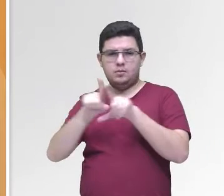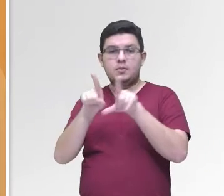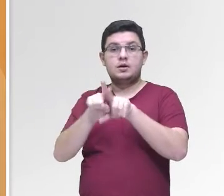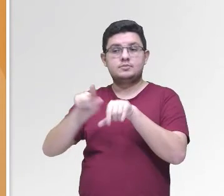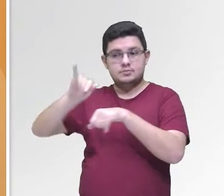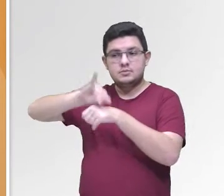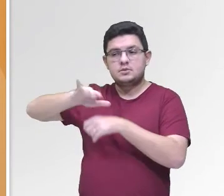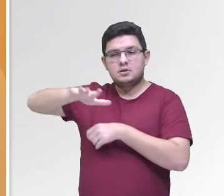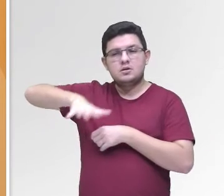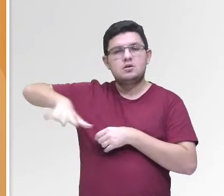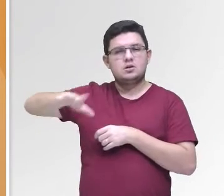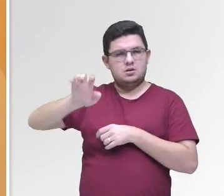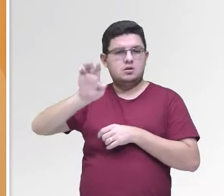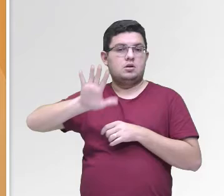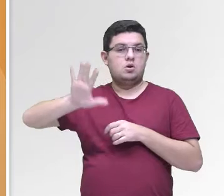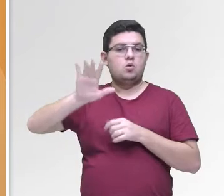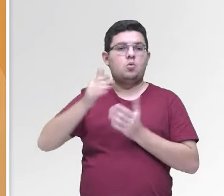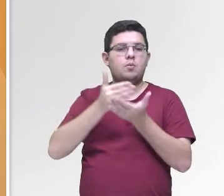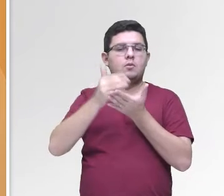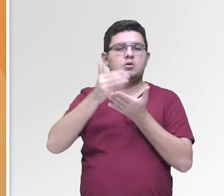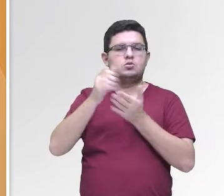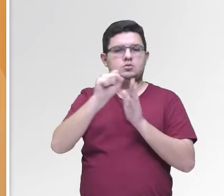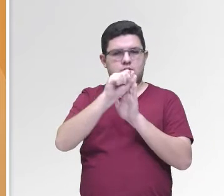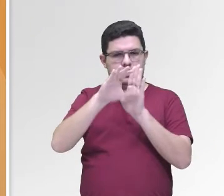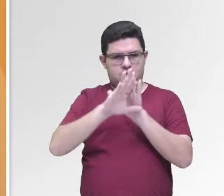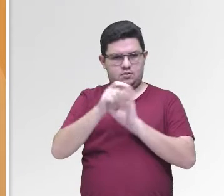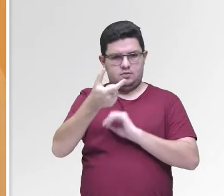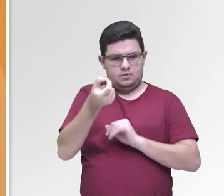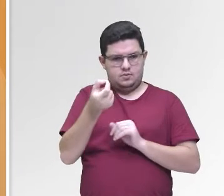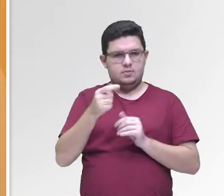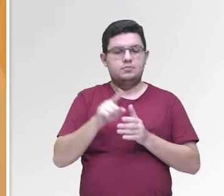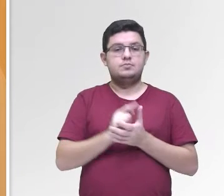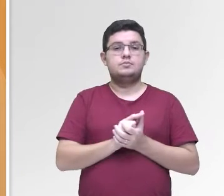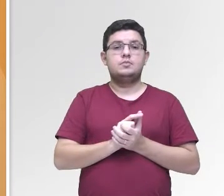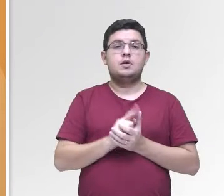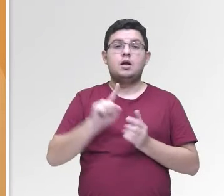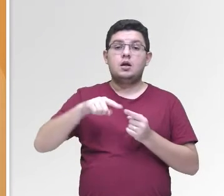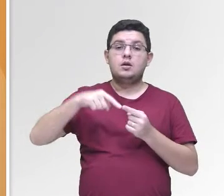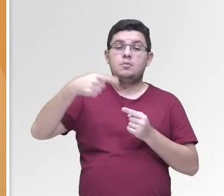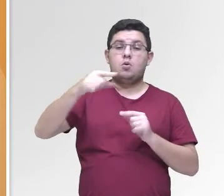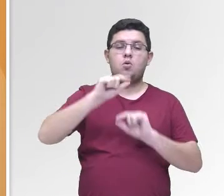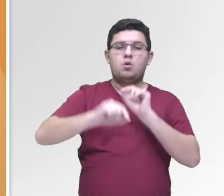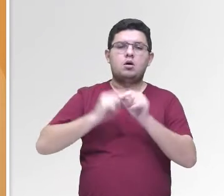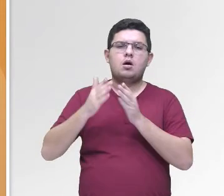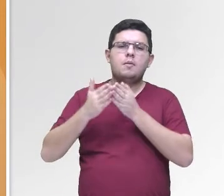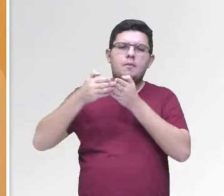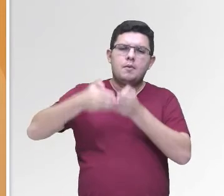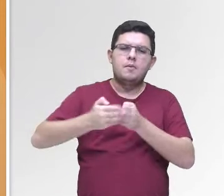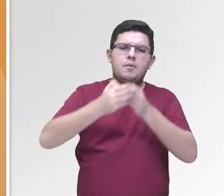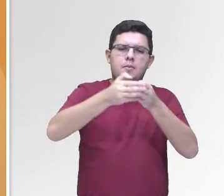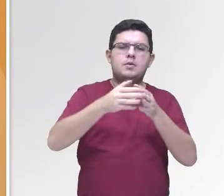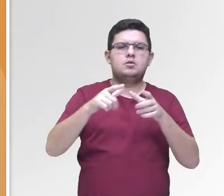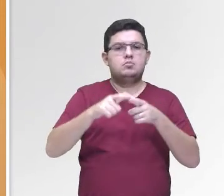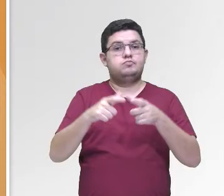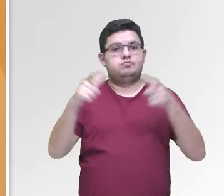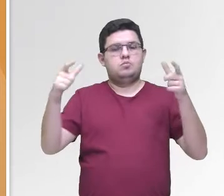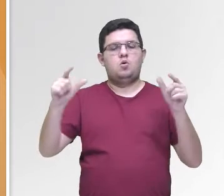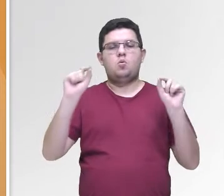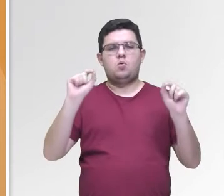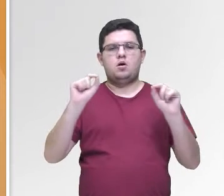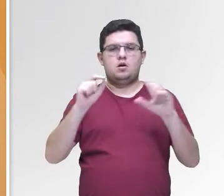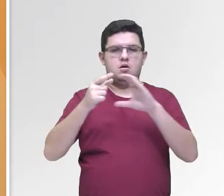no século XX. Avançou no período das grandes navegações. Observem a imagem que tem aí, né?